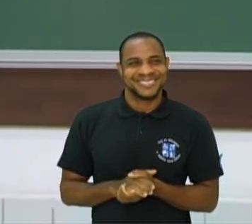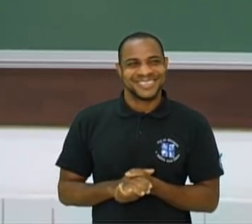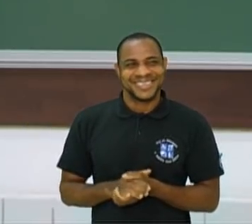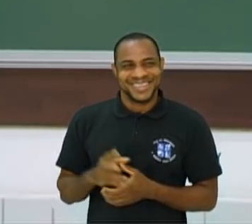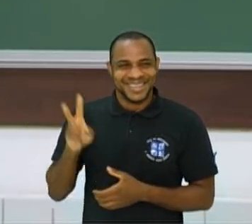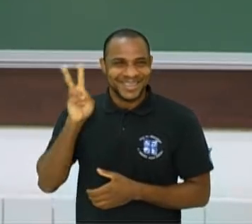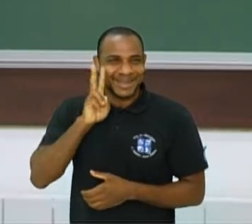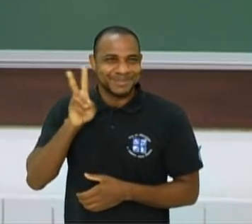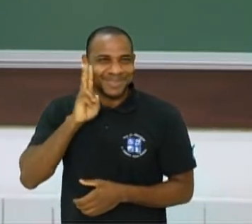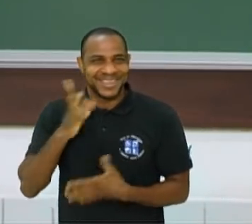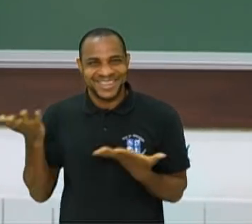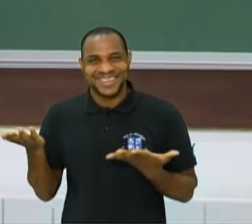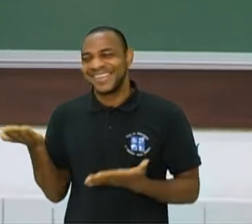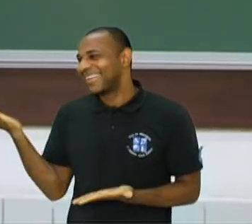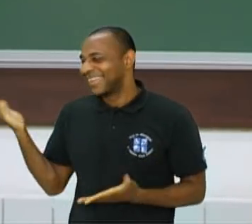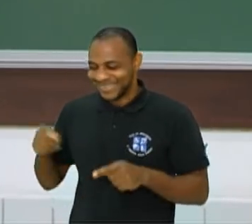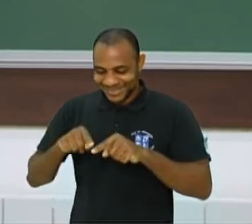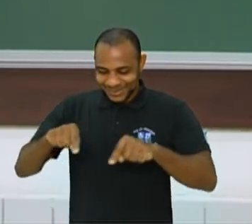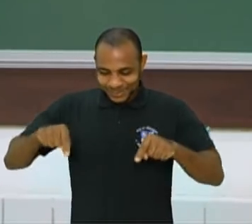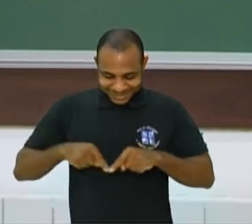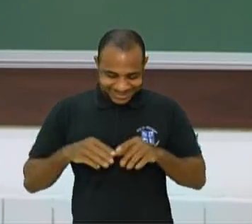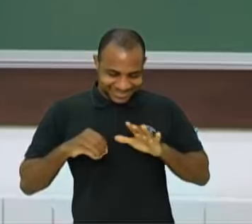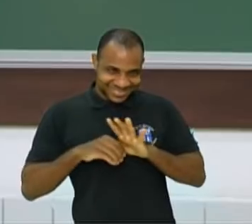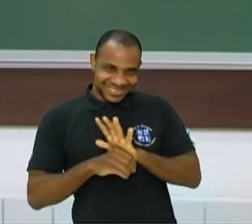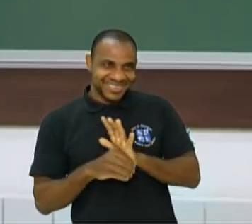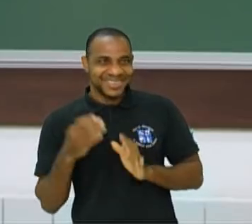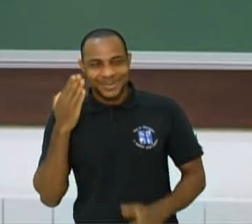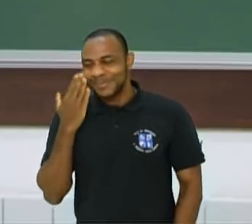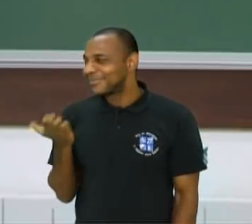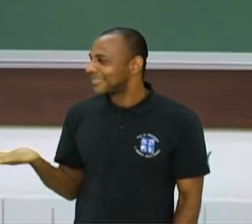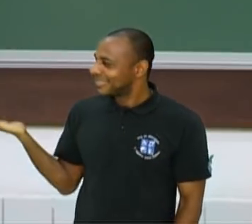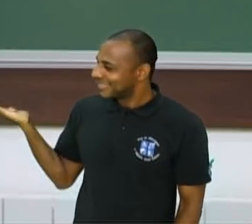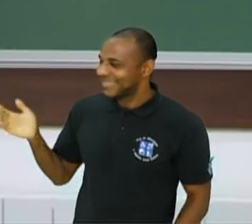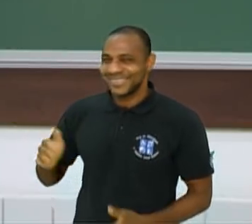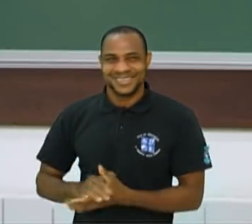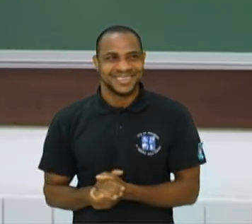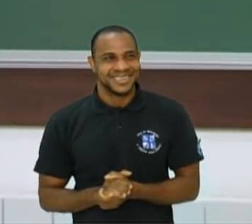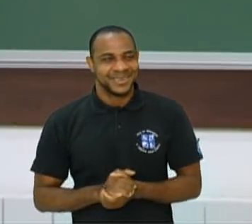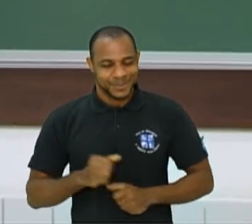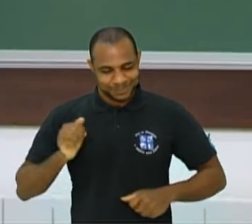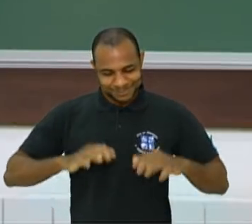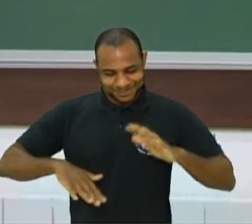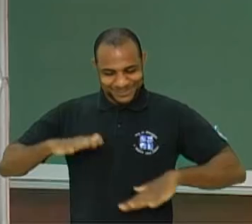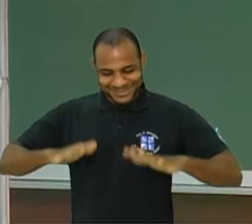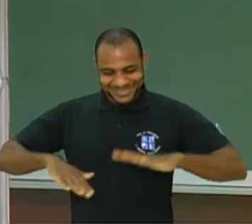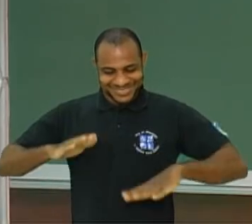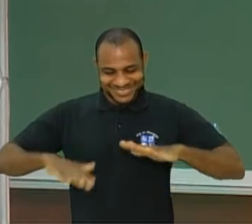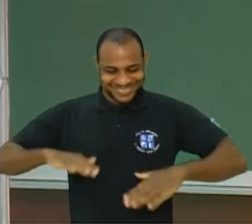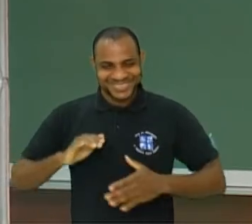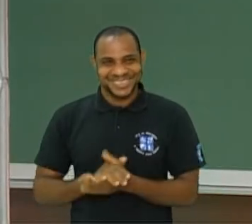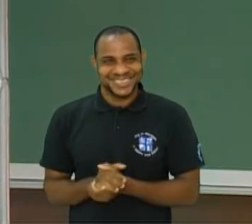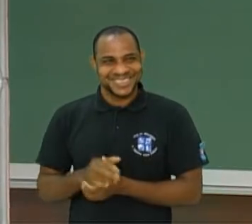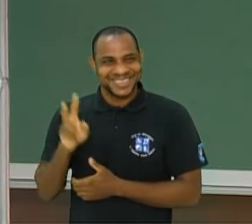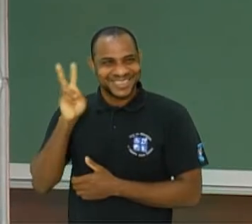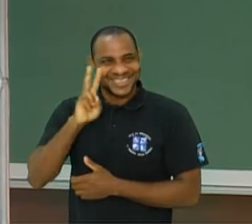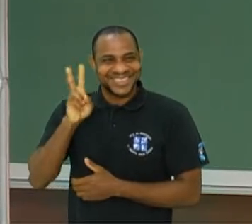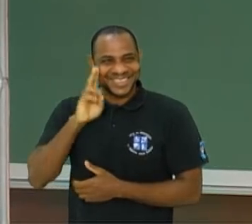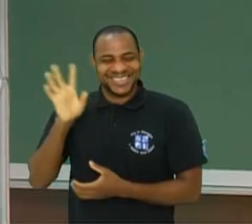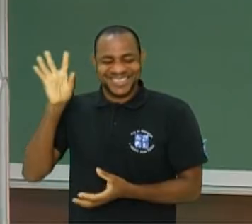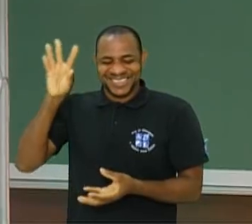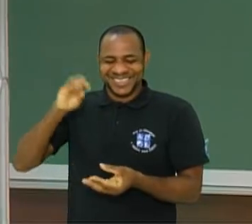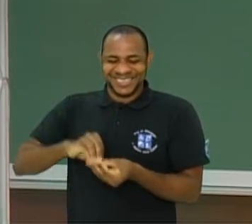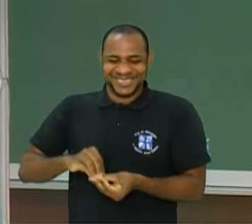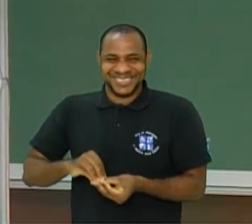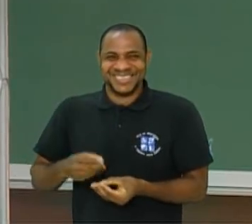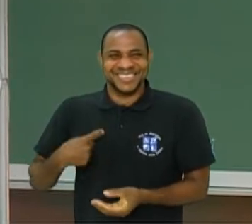Classroom. E para falar disso, vamos rufar os tambores. Porque tambores lembram a nossa ancestralidade da